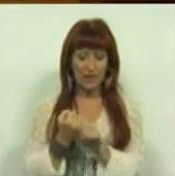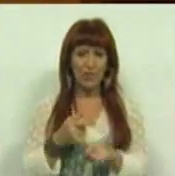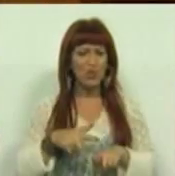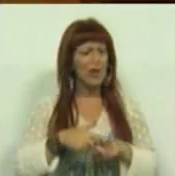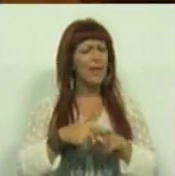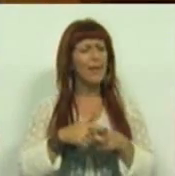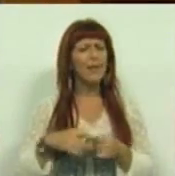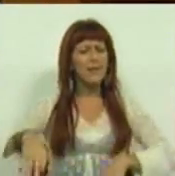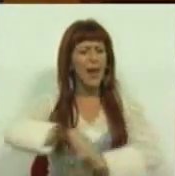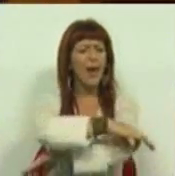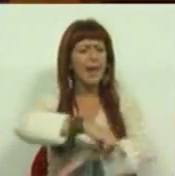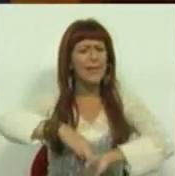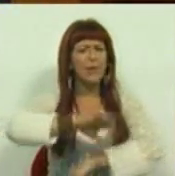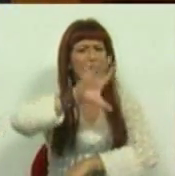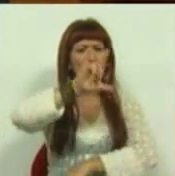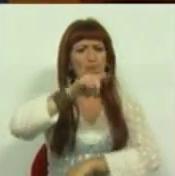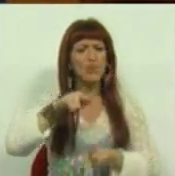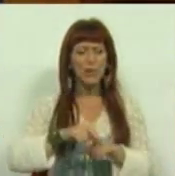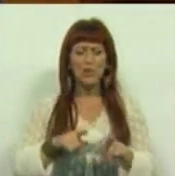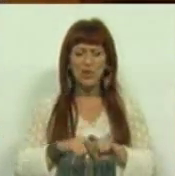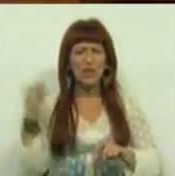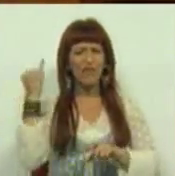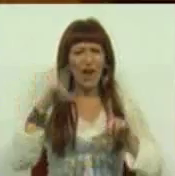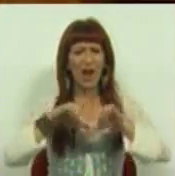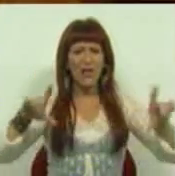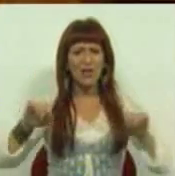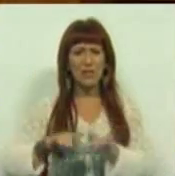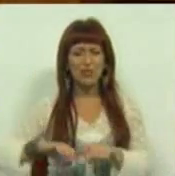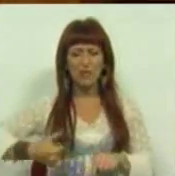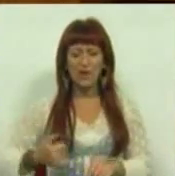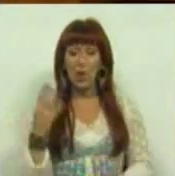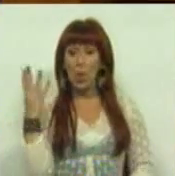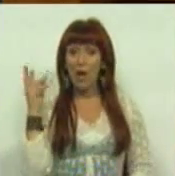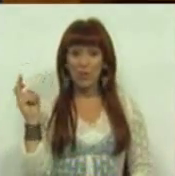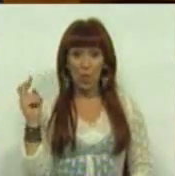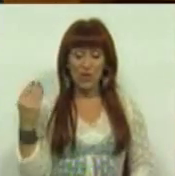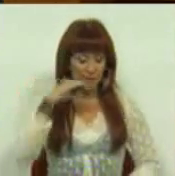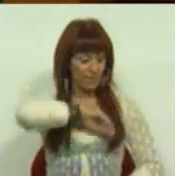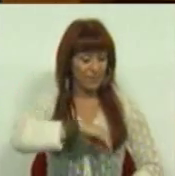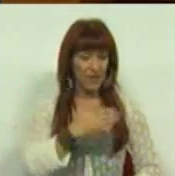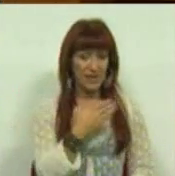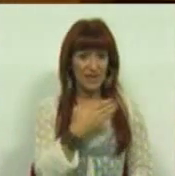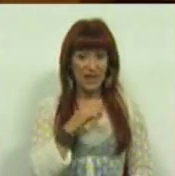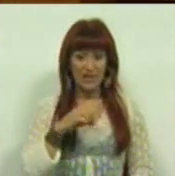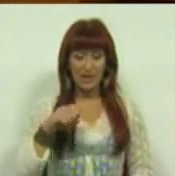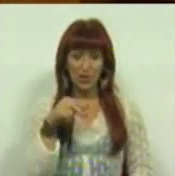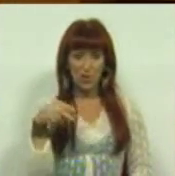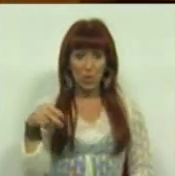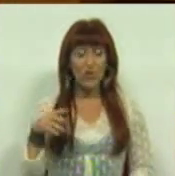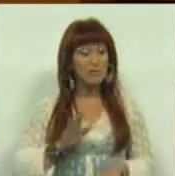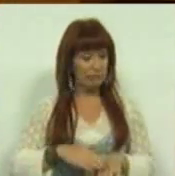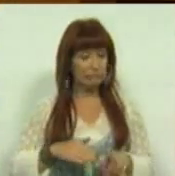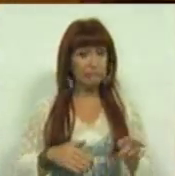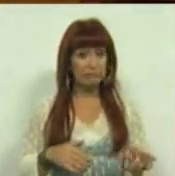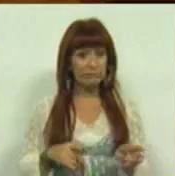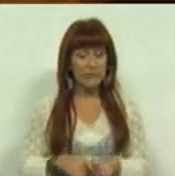ateliê de arquitetura em Lisboa, está a falsos recibos verdes há 4 anos. Recebe 700 € e, como